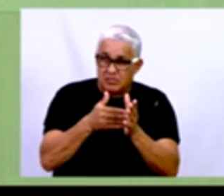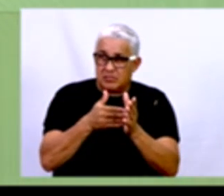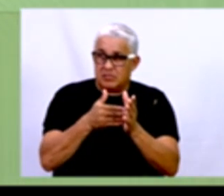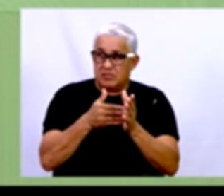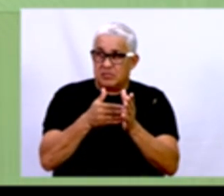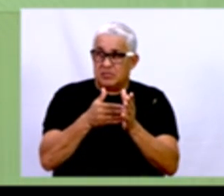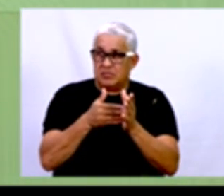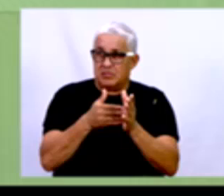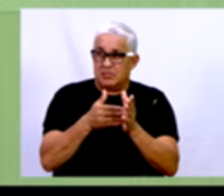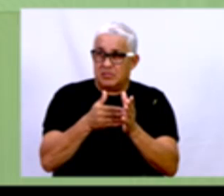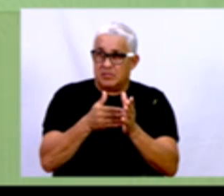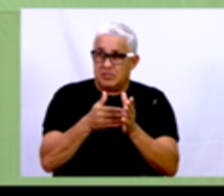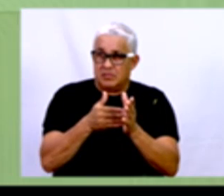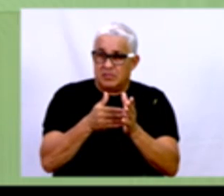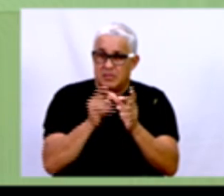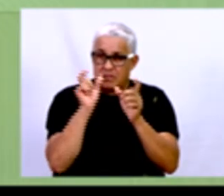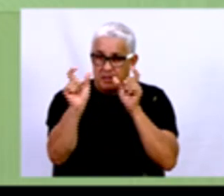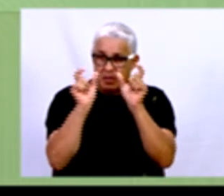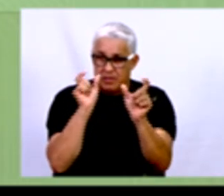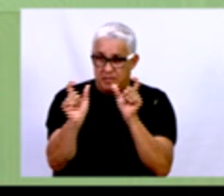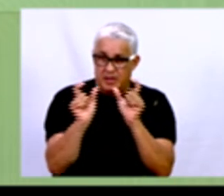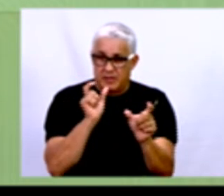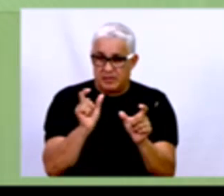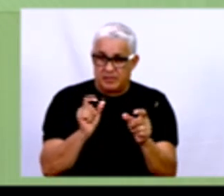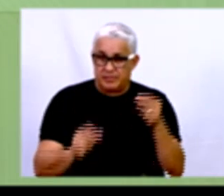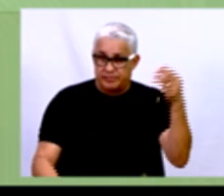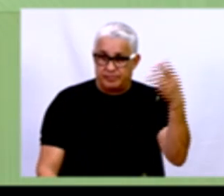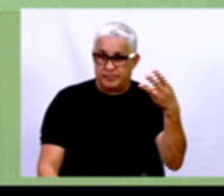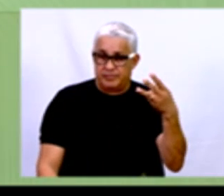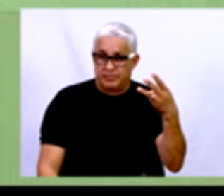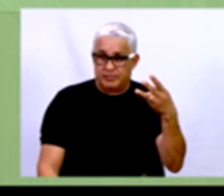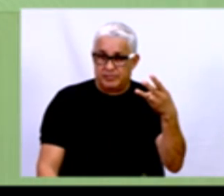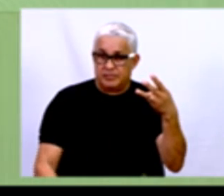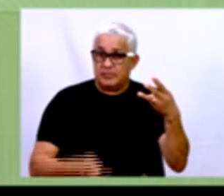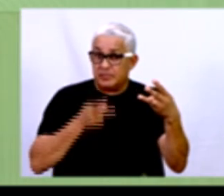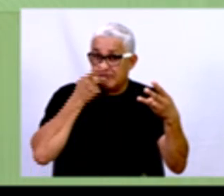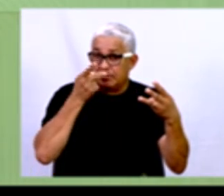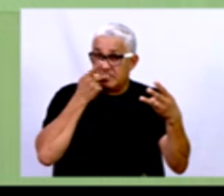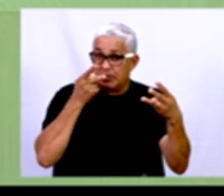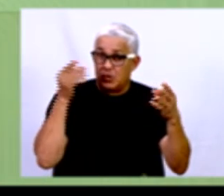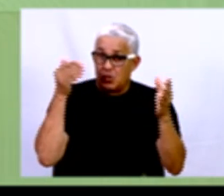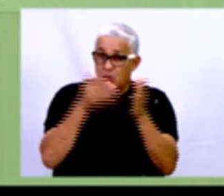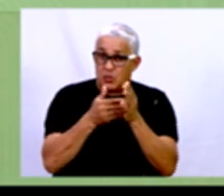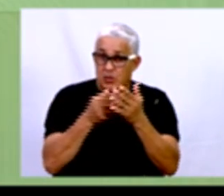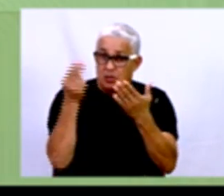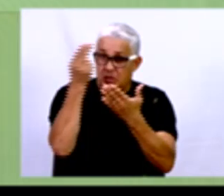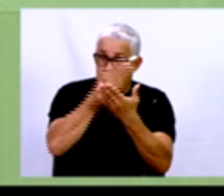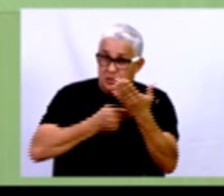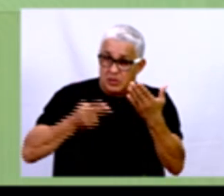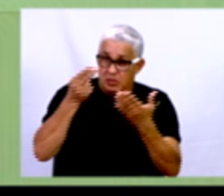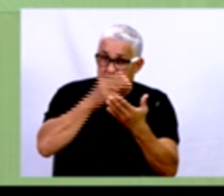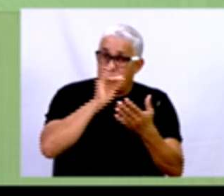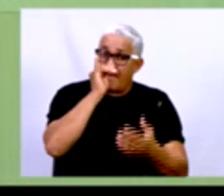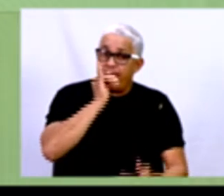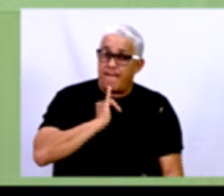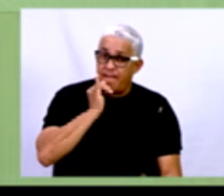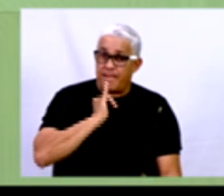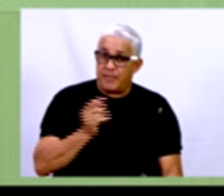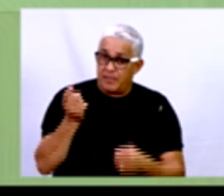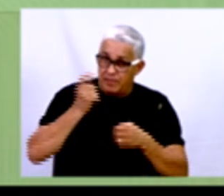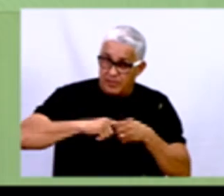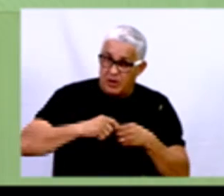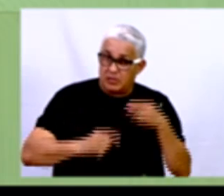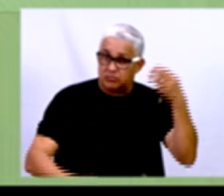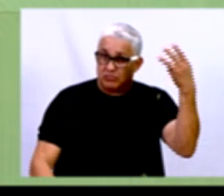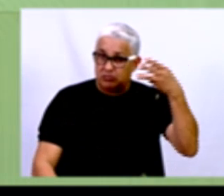as sílabas finais das palavras. 3. A fala no último quadrinho retoma o exemplo dado no